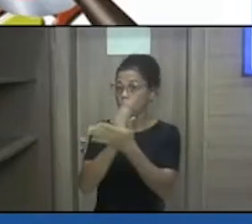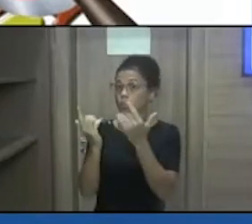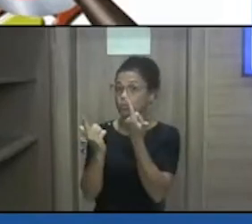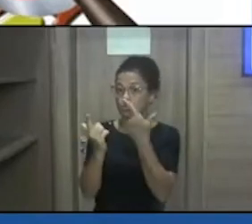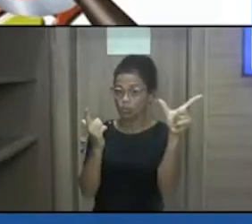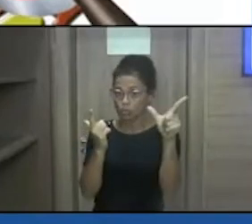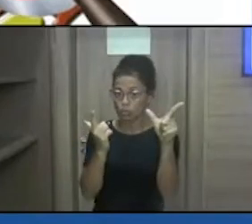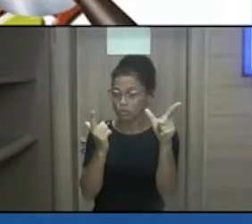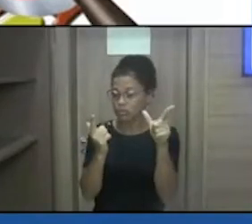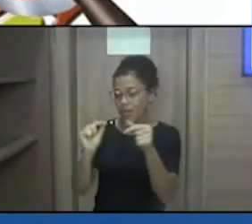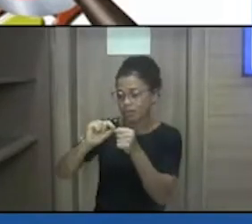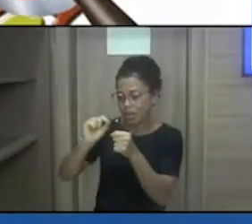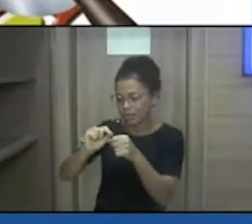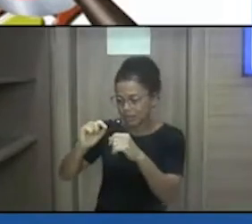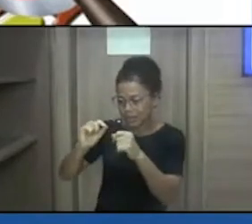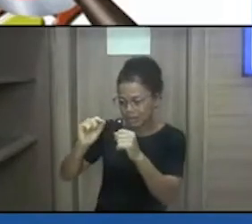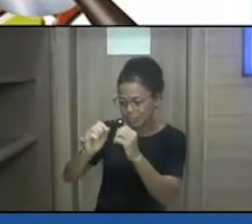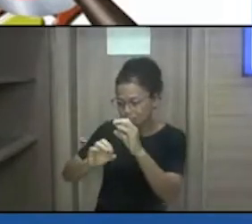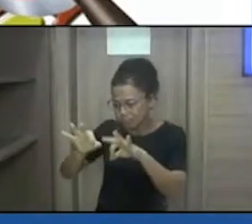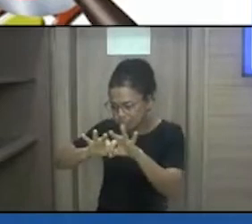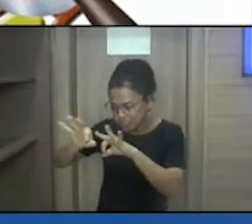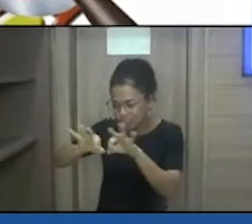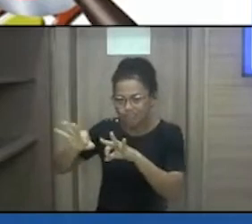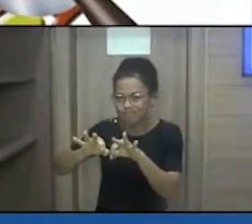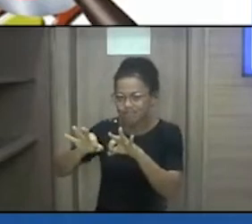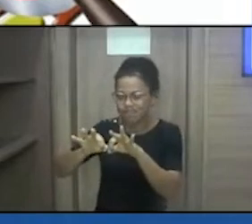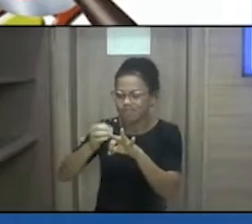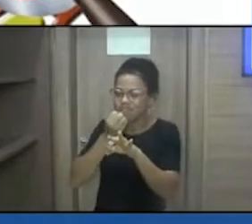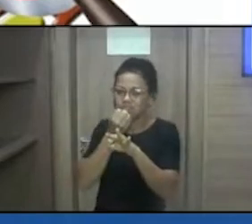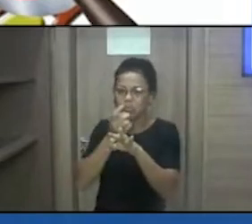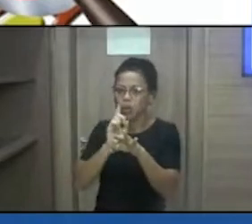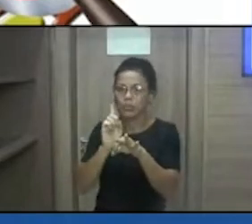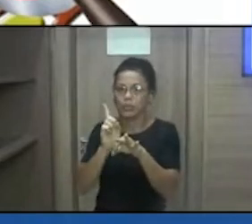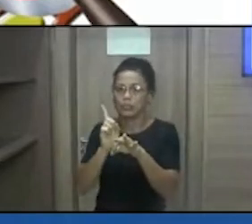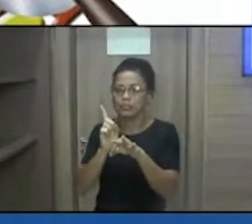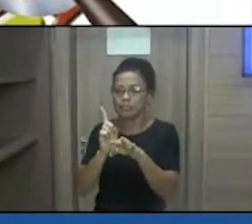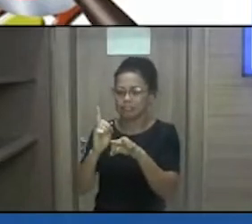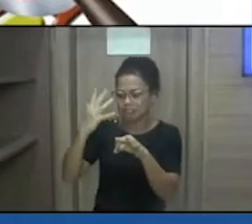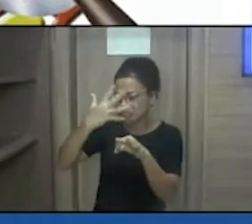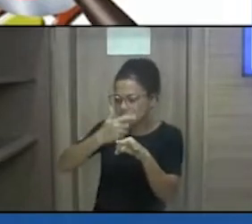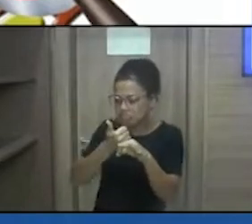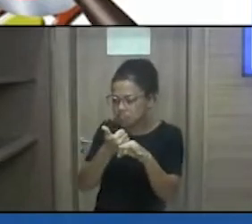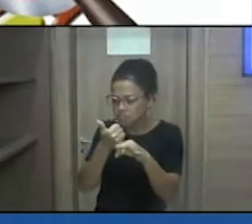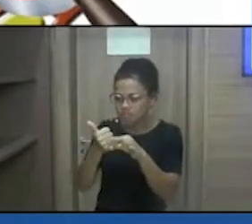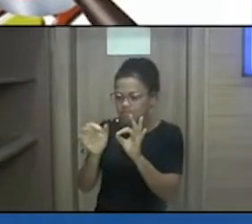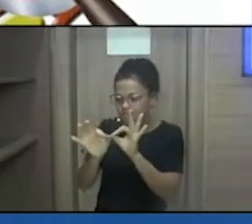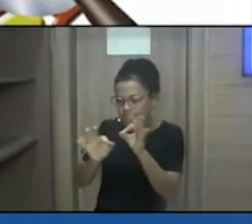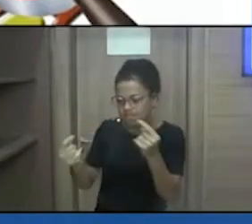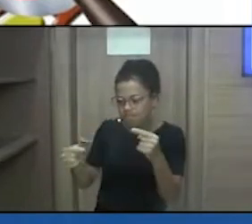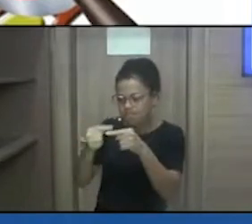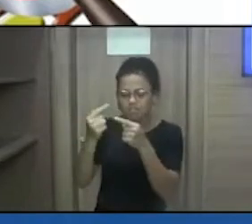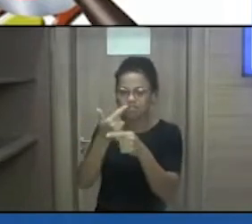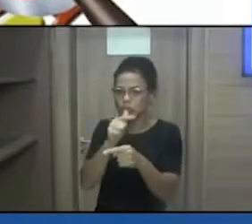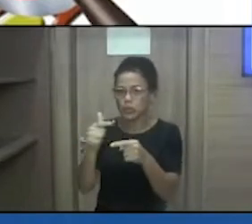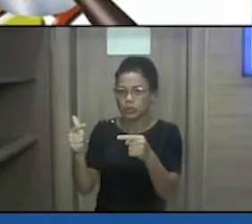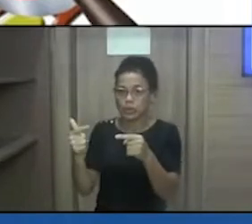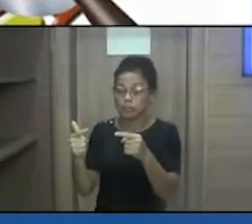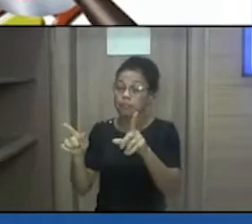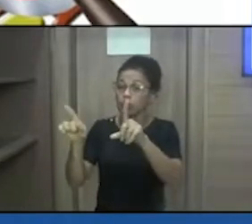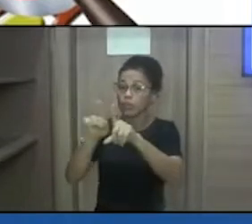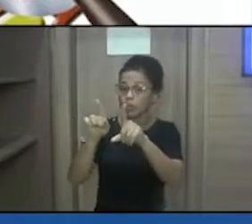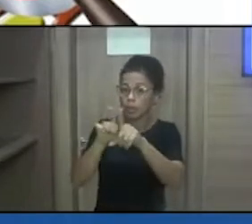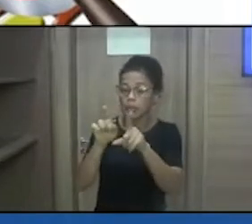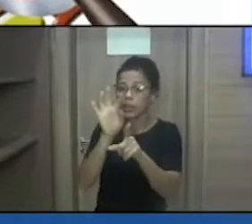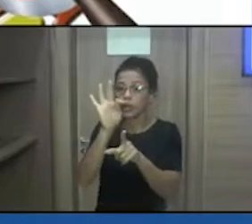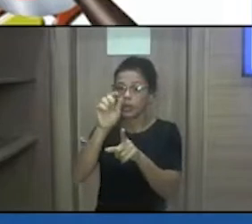vista estético, né? E descumprimento das etapas estabelecidas no termo de referência. Thaís vai